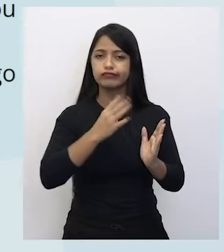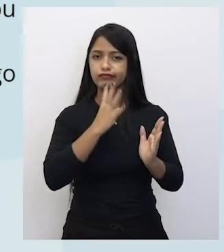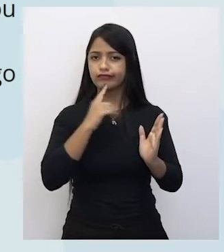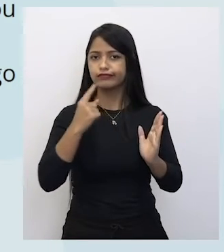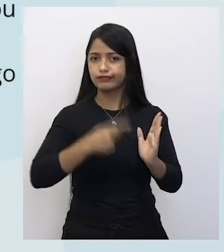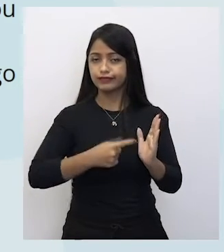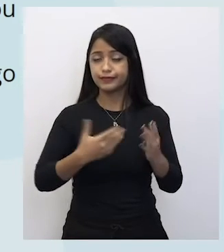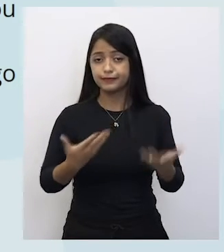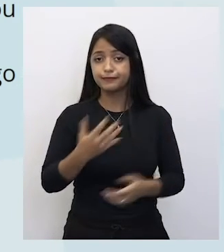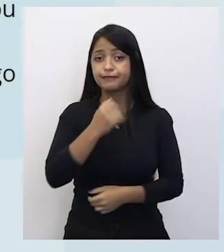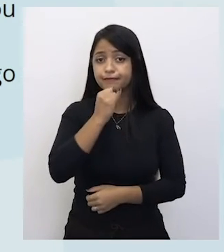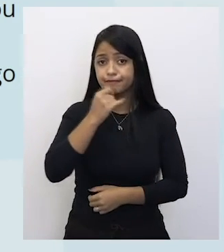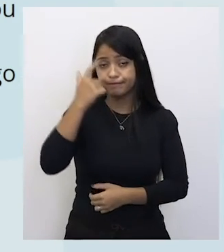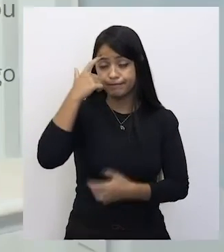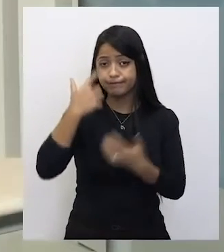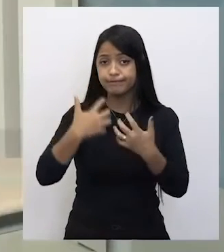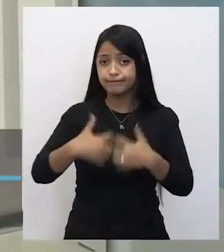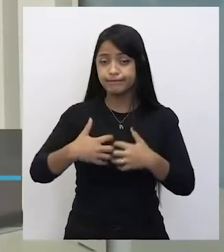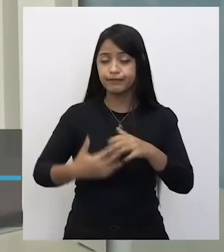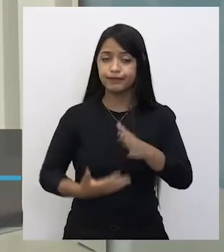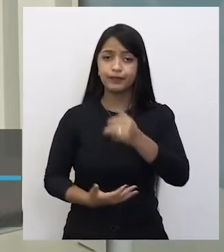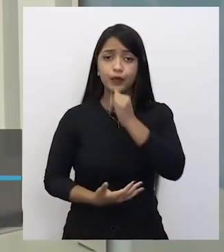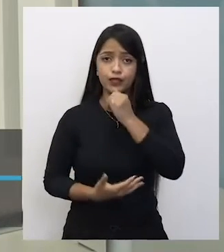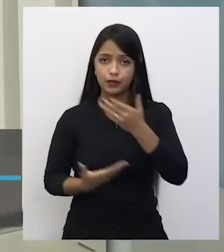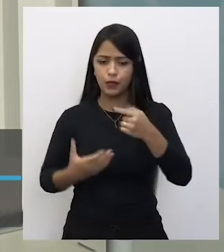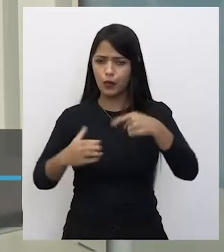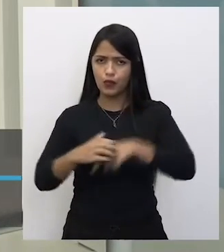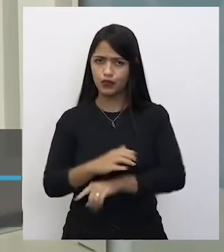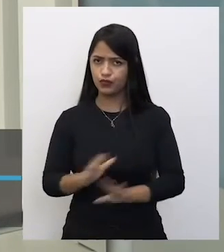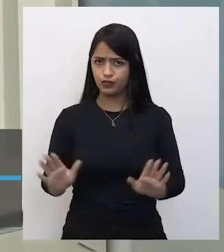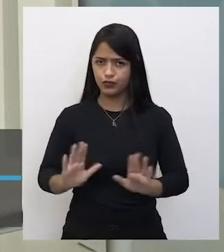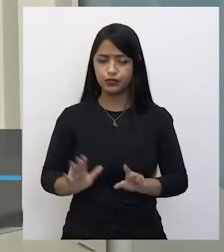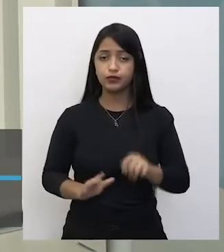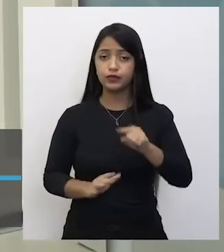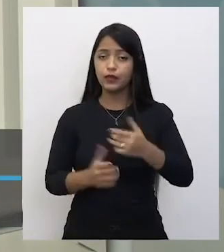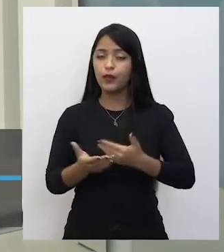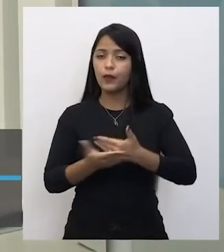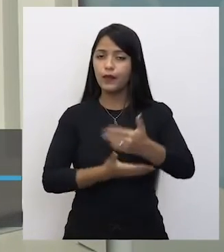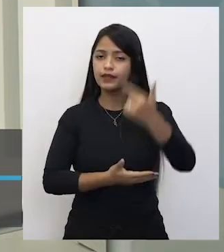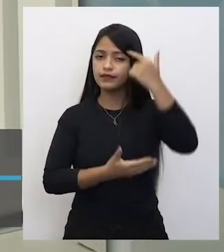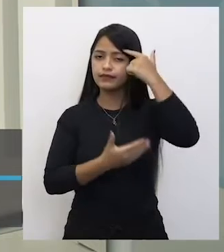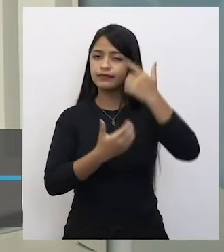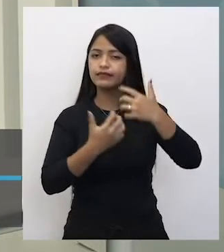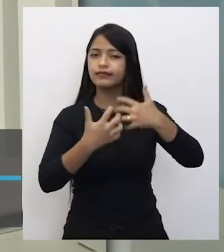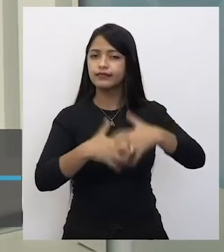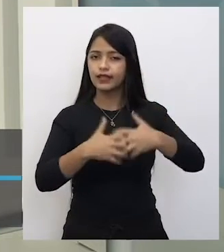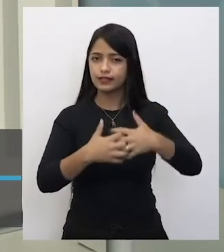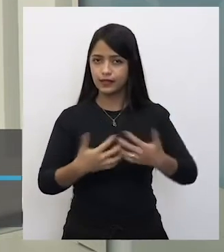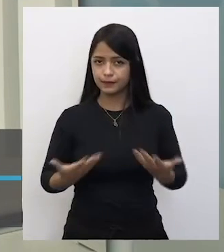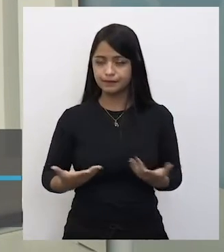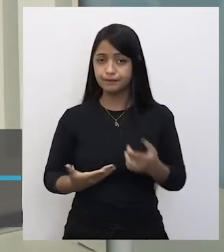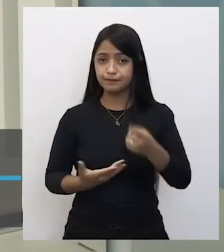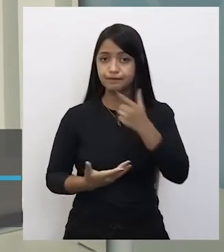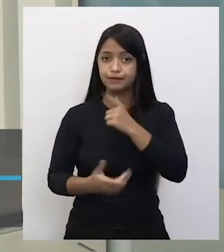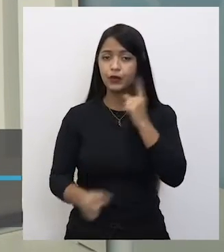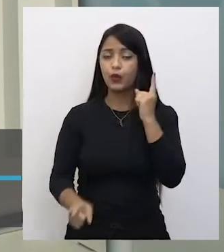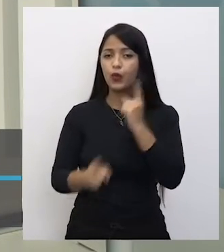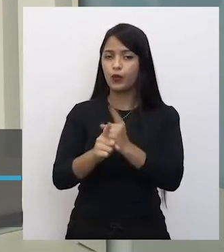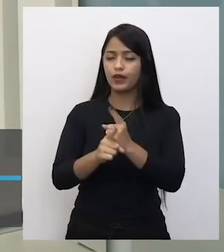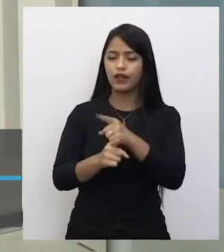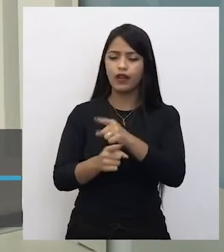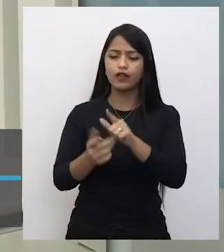sabe. Vamos pensar, sem nos aprofundarmos nisso, mas você já vai pensar. Você já vai descobrir se